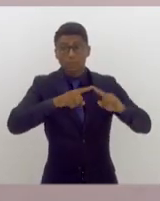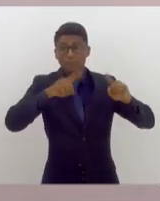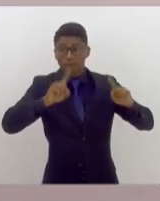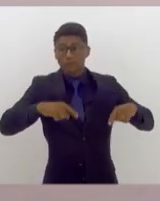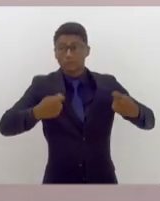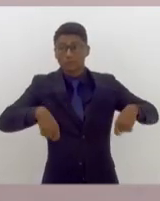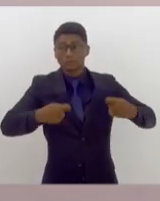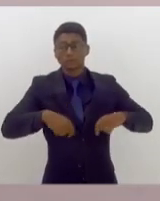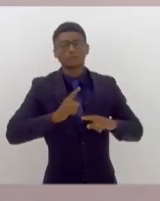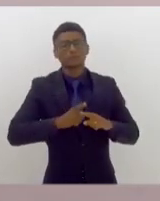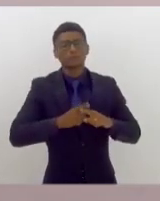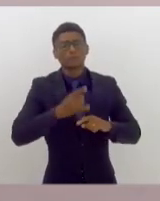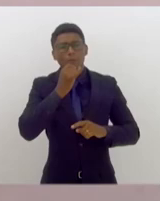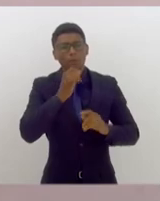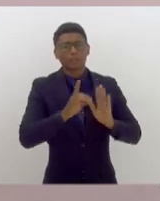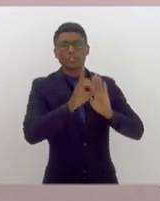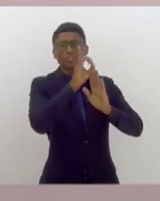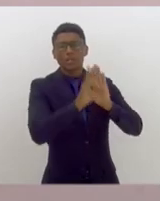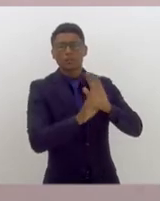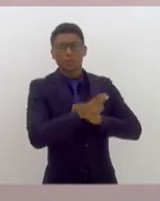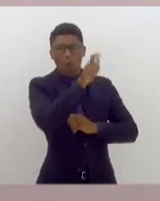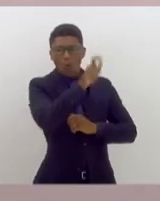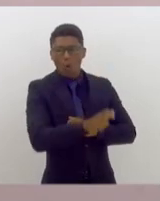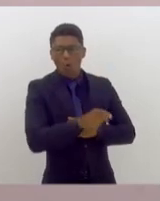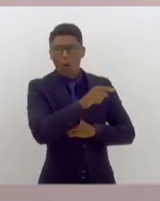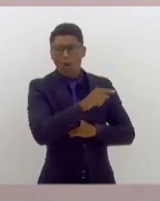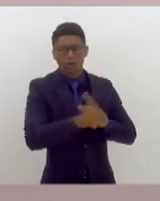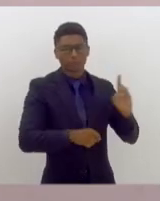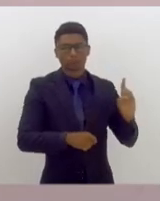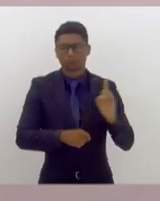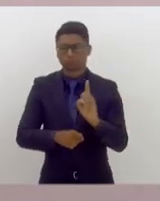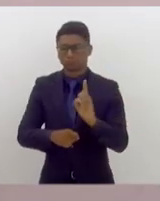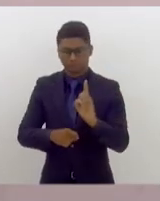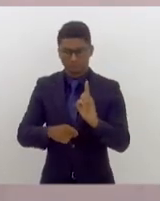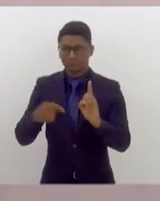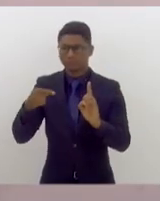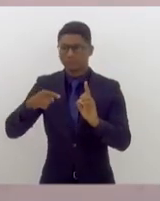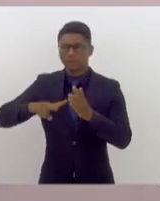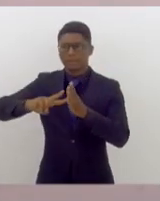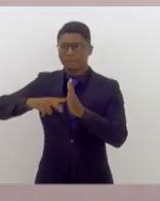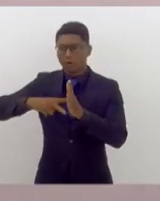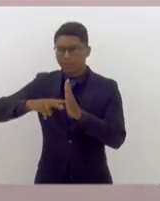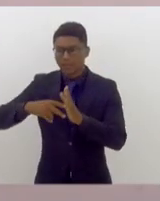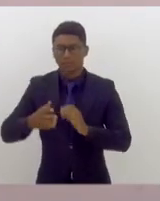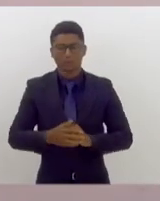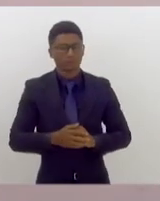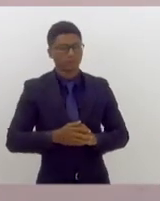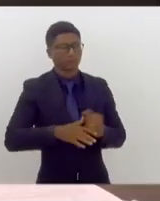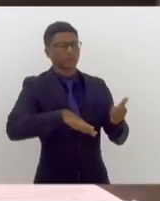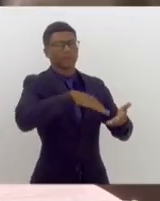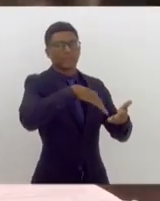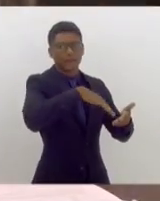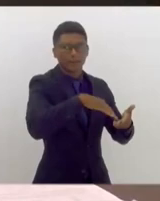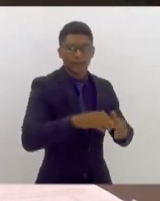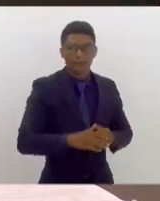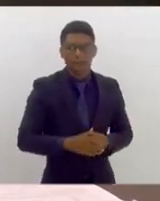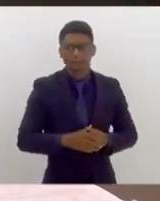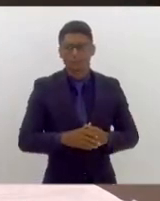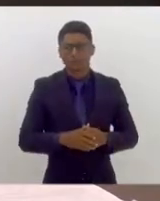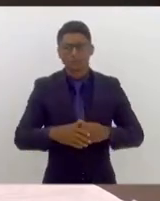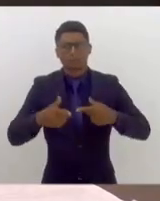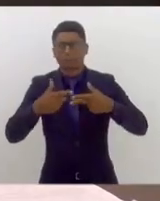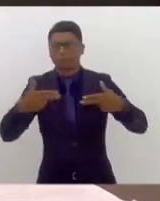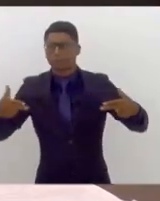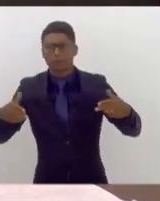sim, que é porteiro, que é secretário, que é tudo, que é muitas vezes até um coordenador pedagógico. Não, um sistema integrado de conectividade para que possa se